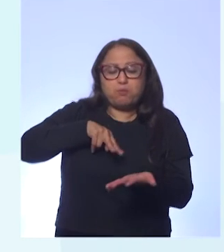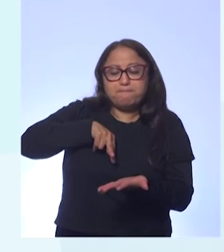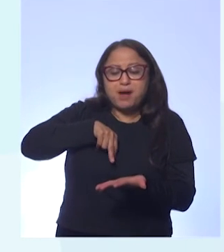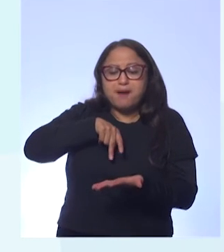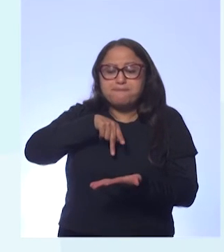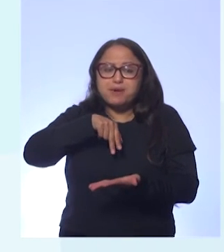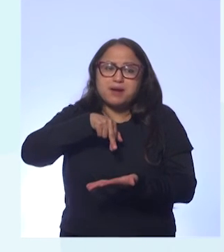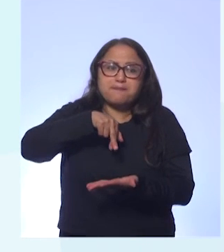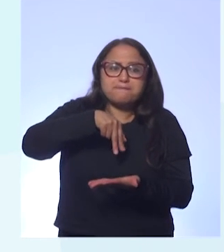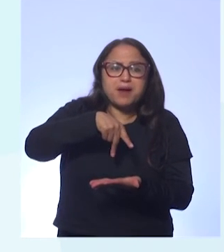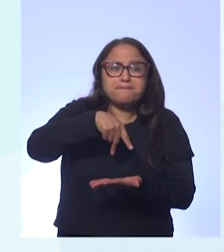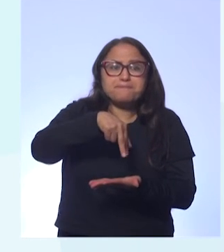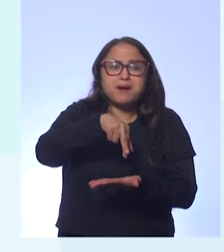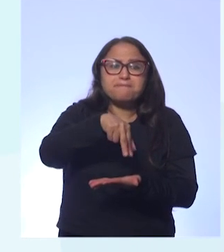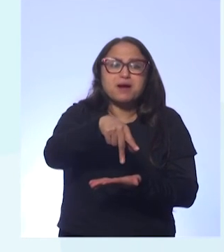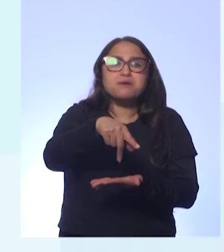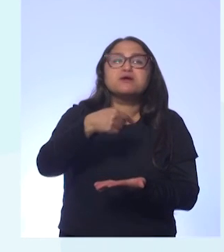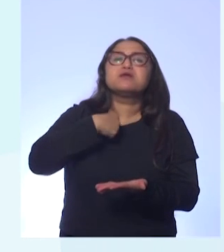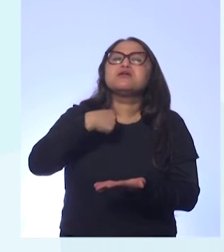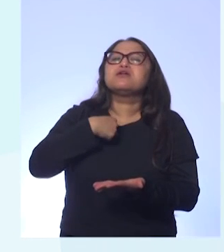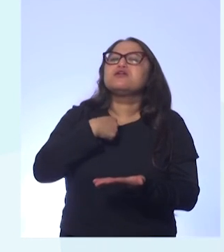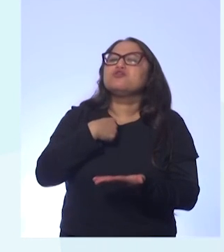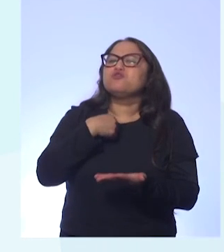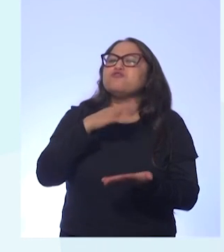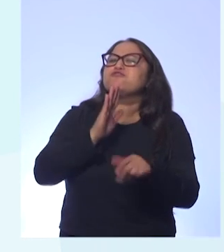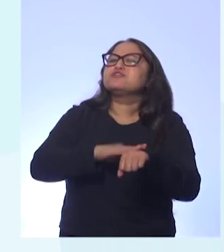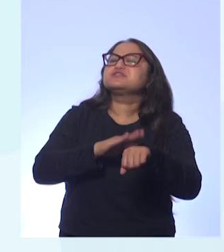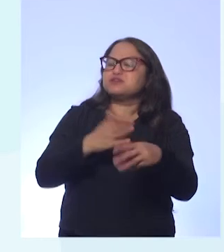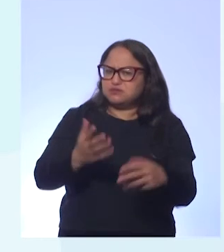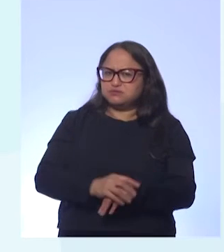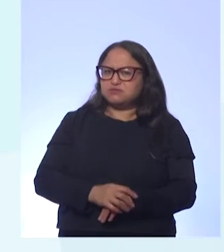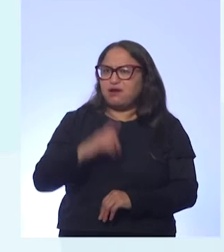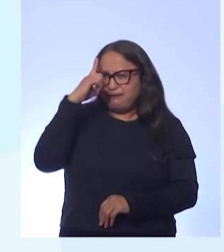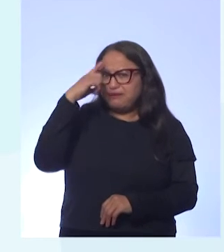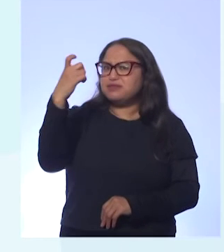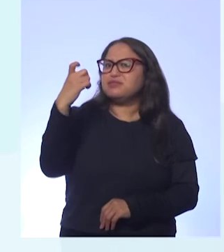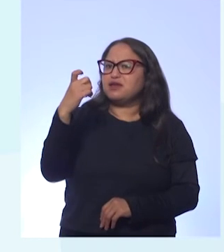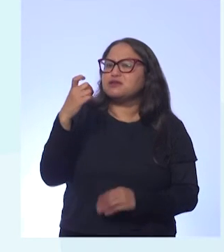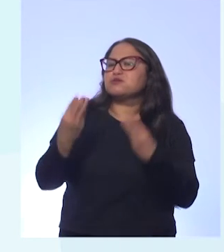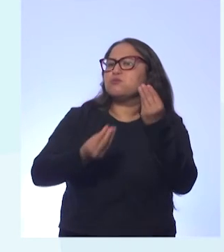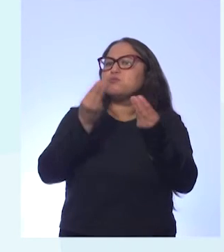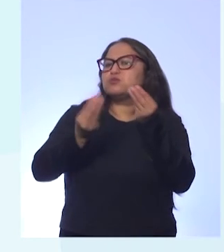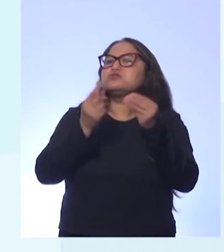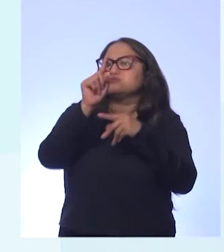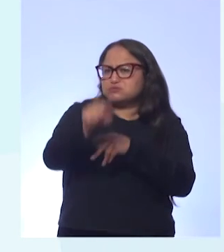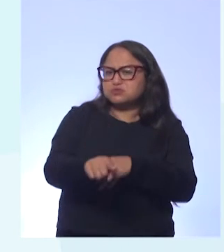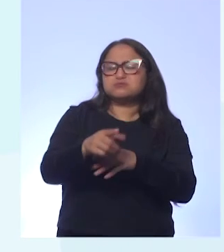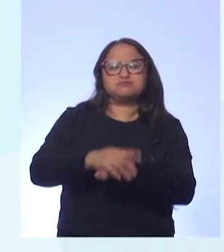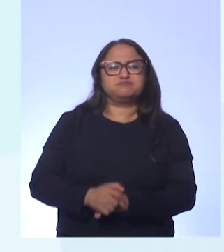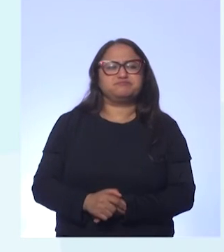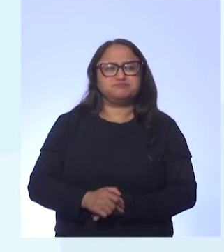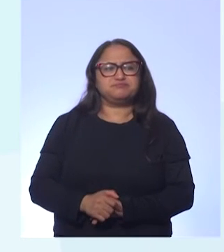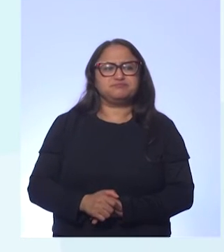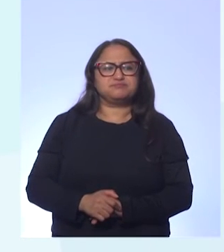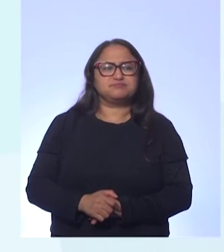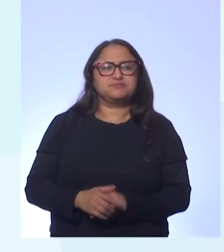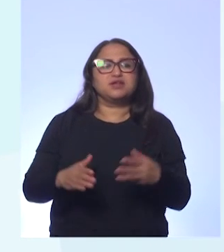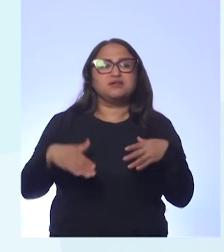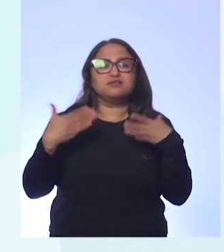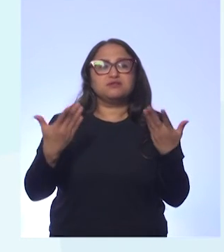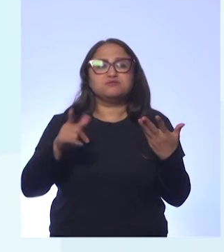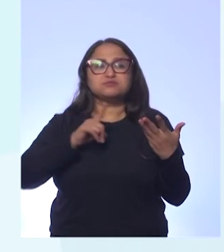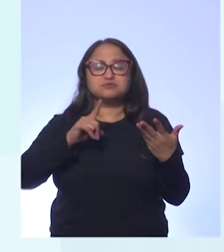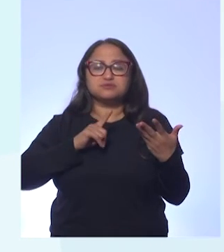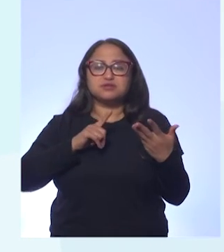é a ideia aí da gente utilizar as escalas cartográficas. Ó, neste caso, a gente